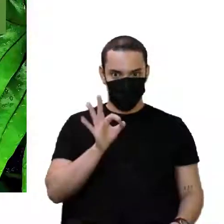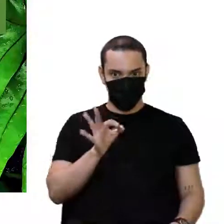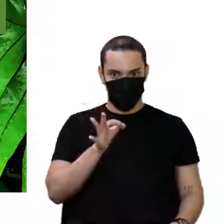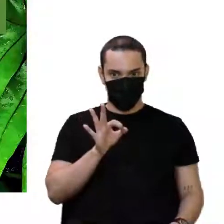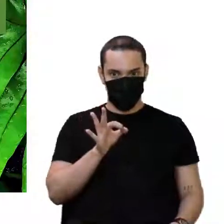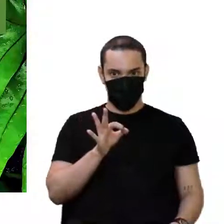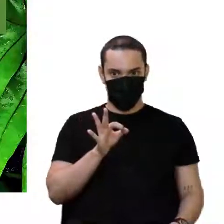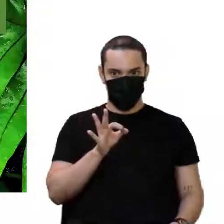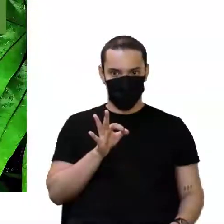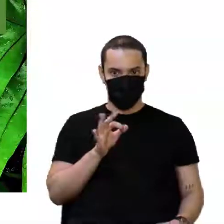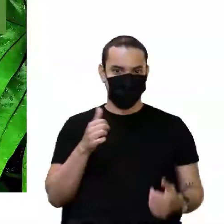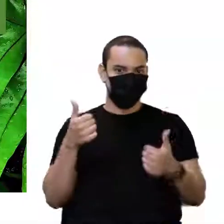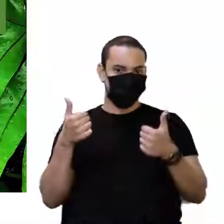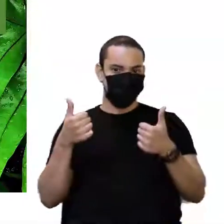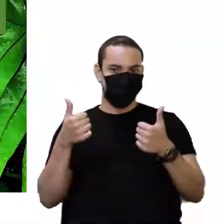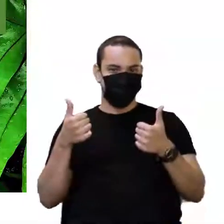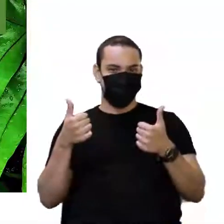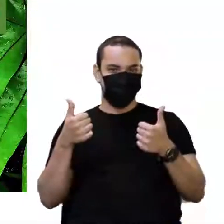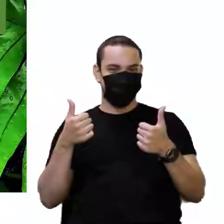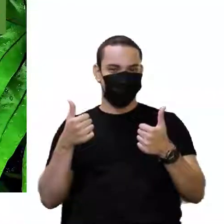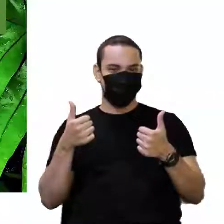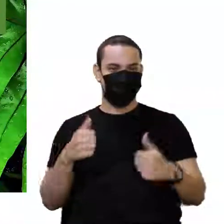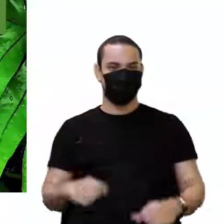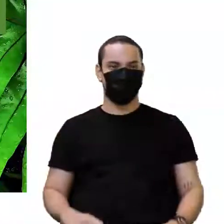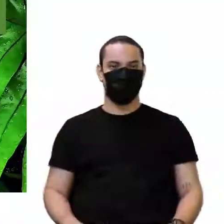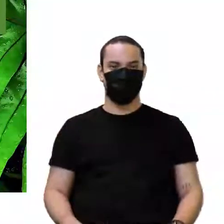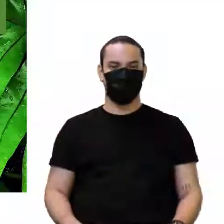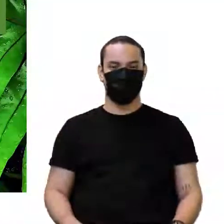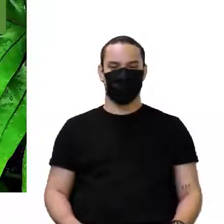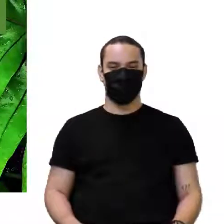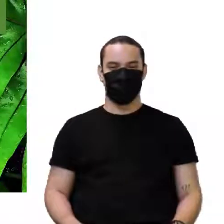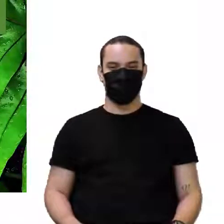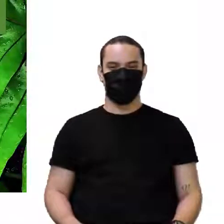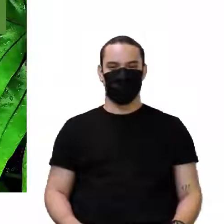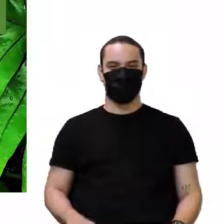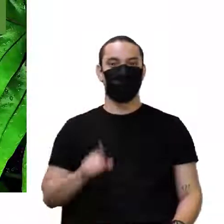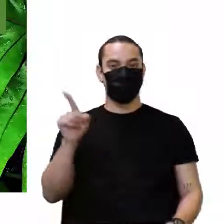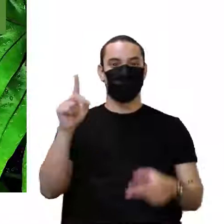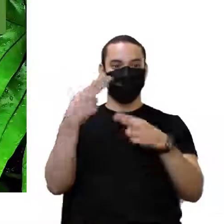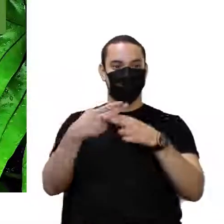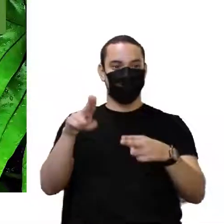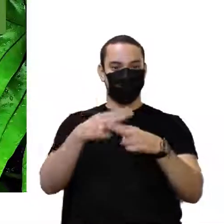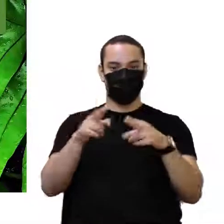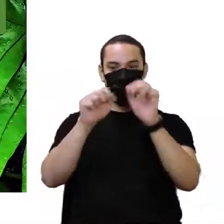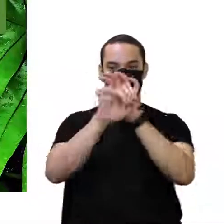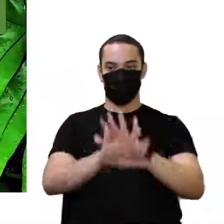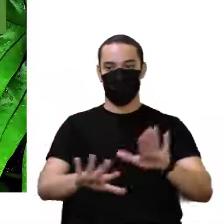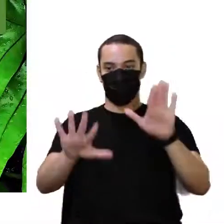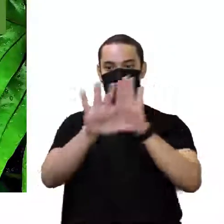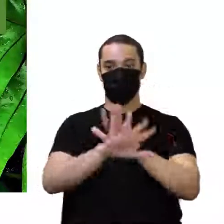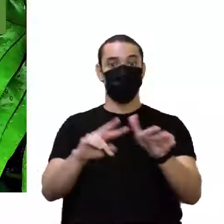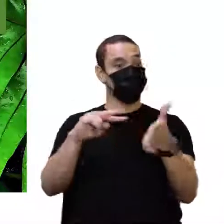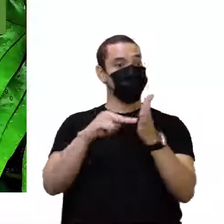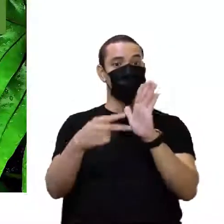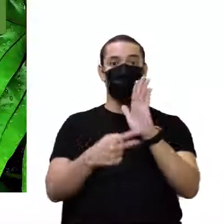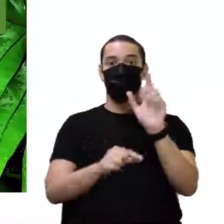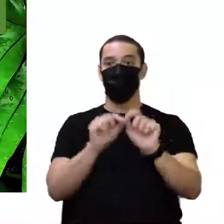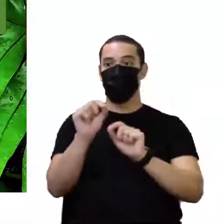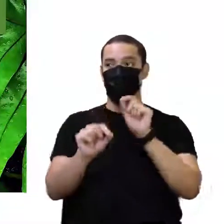Ok, faz um print, legal, beleza. A camuflagem, ela é justamente isso,